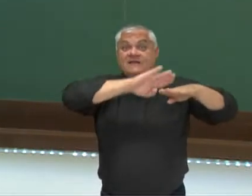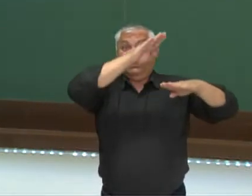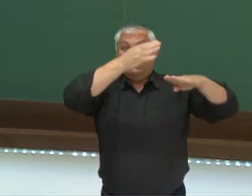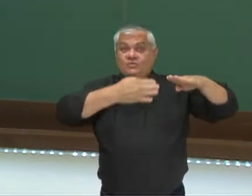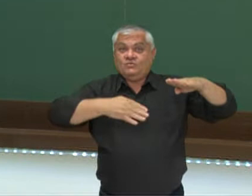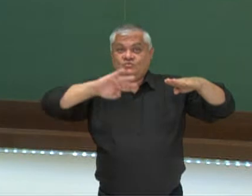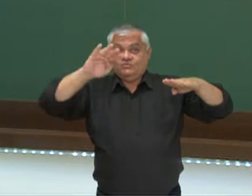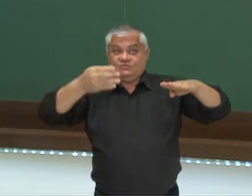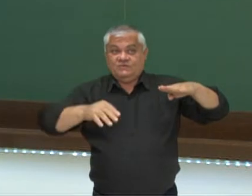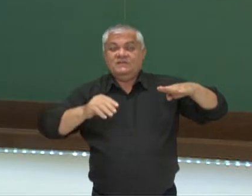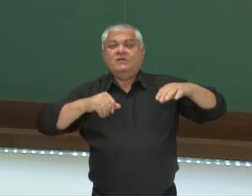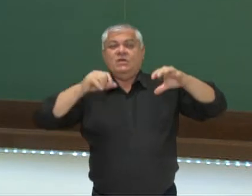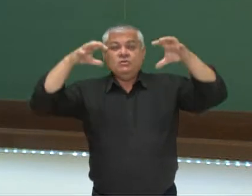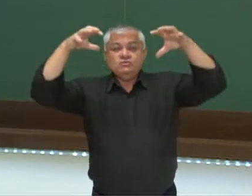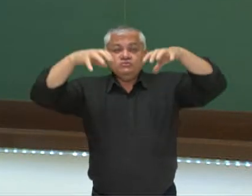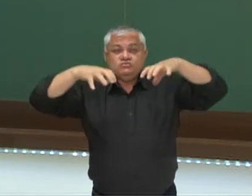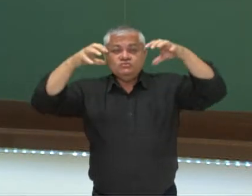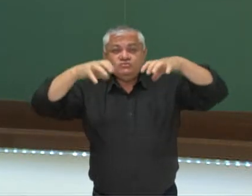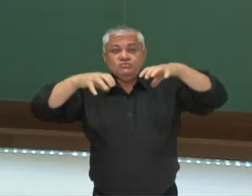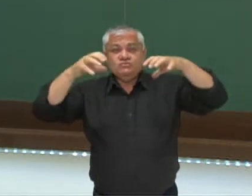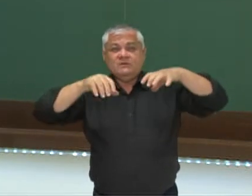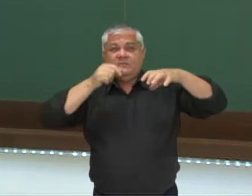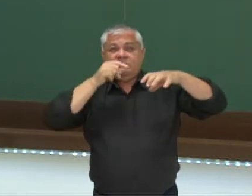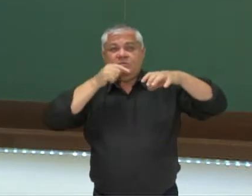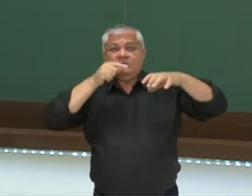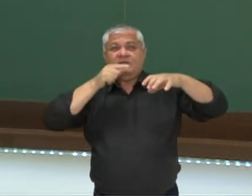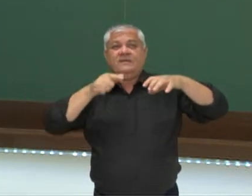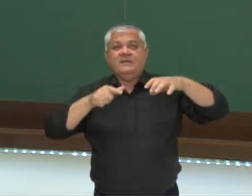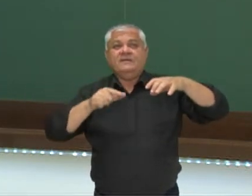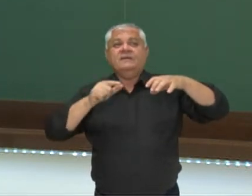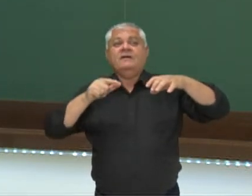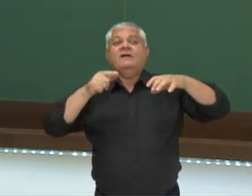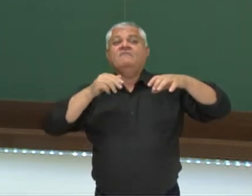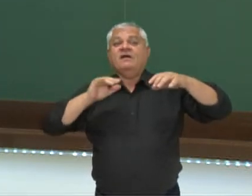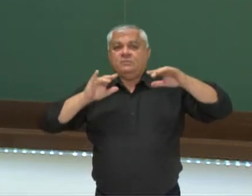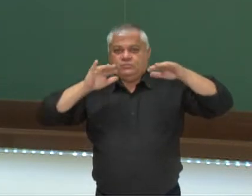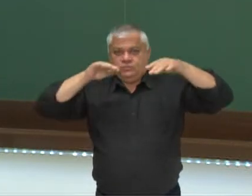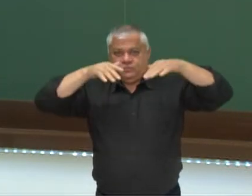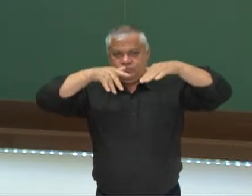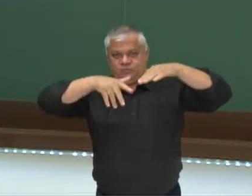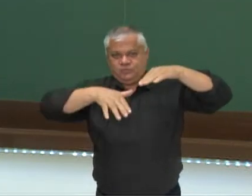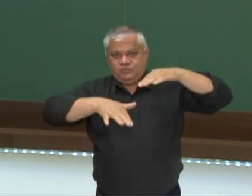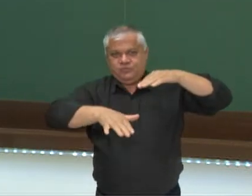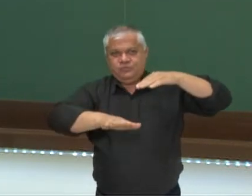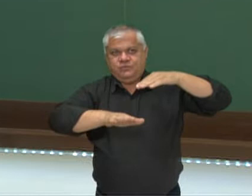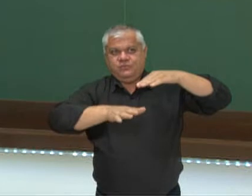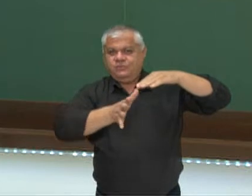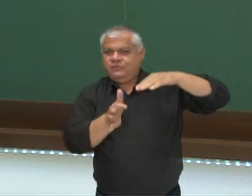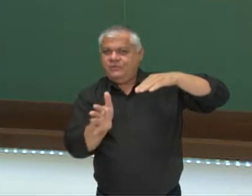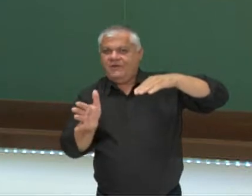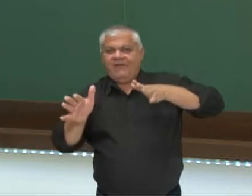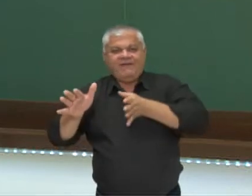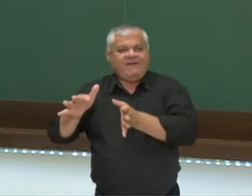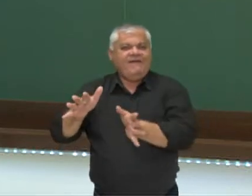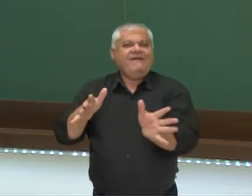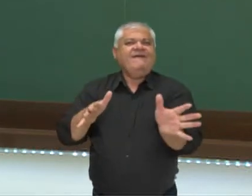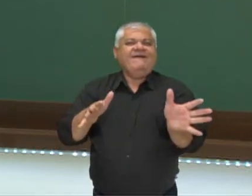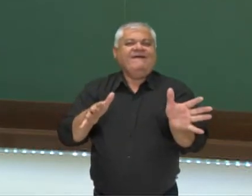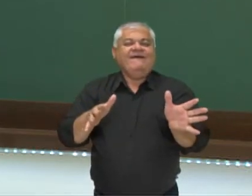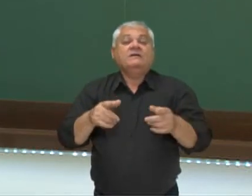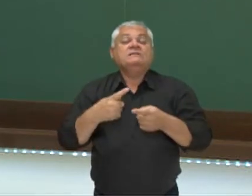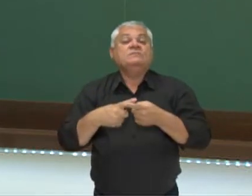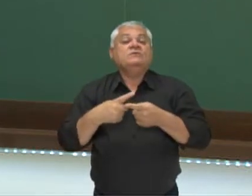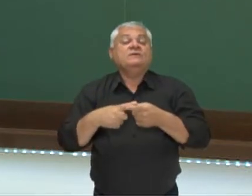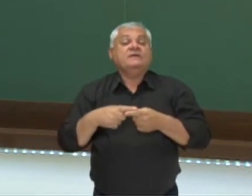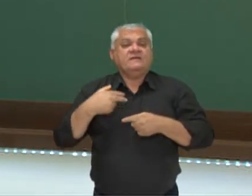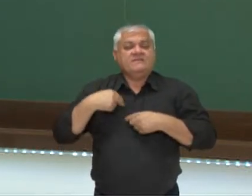a chuva incidir sobre esta área, uma parcela da água vai para esta bacia e uma outra vai para esta bacia. Então,